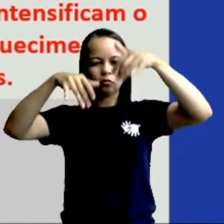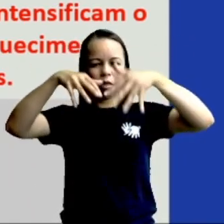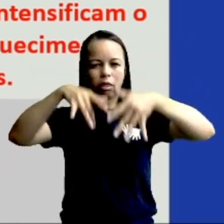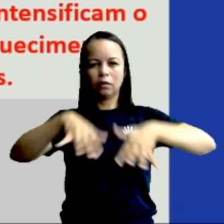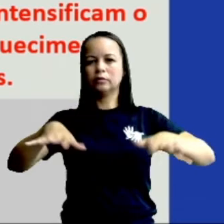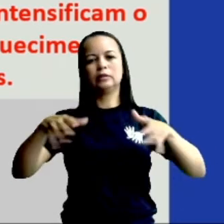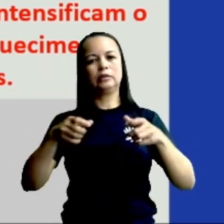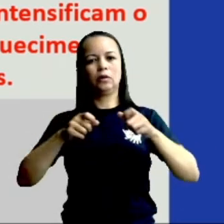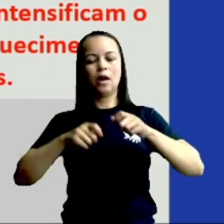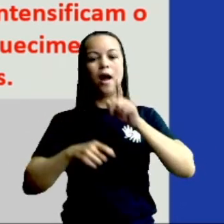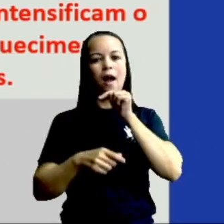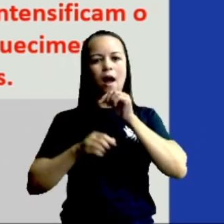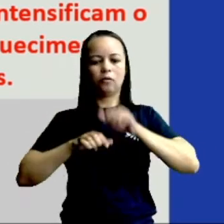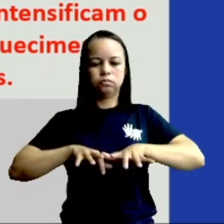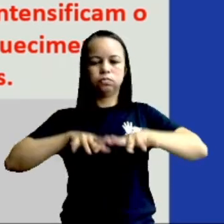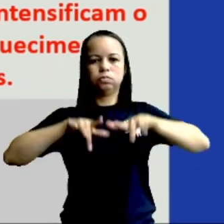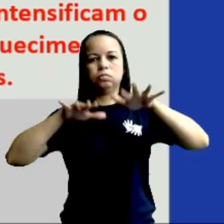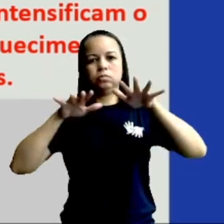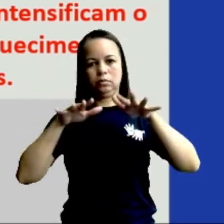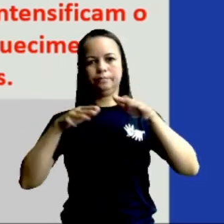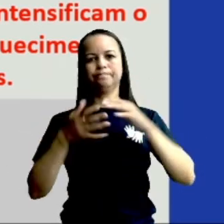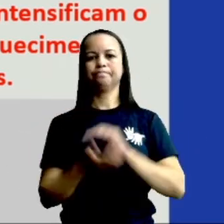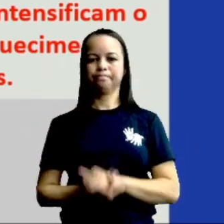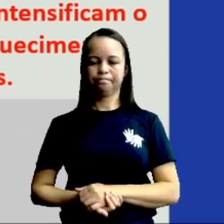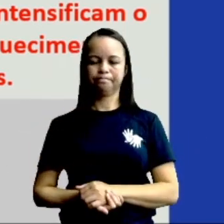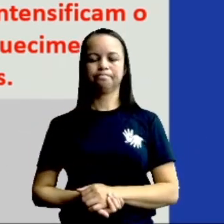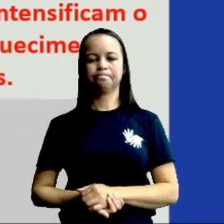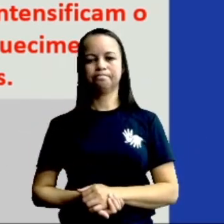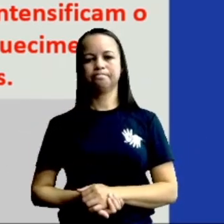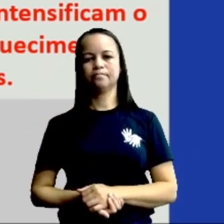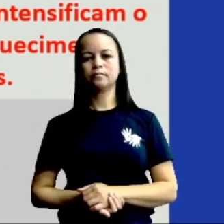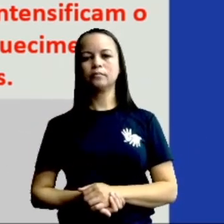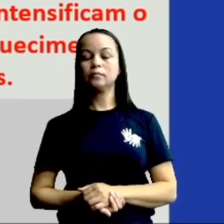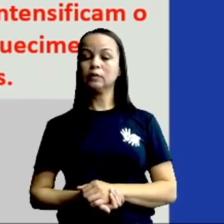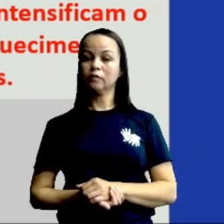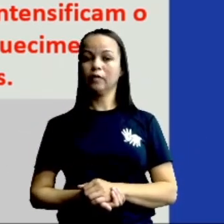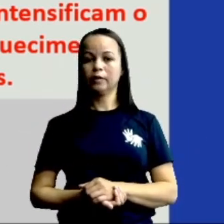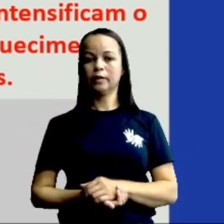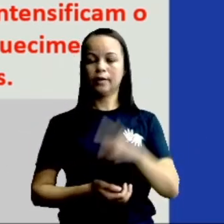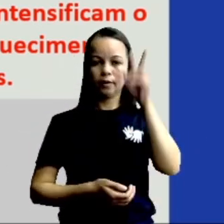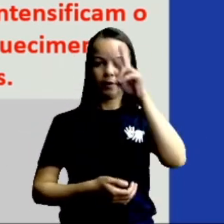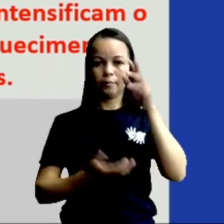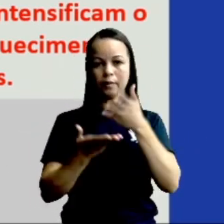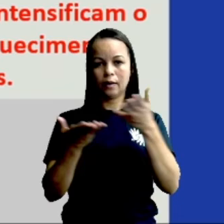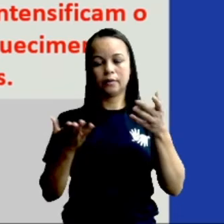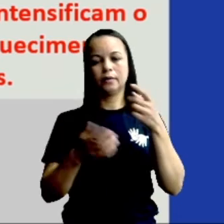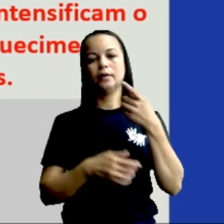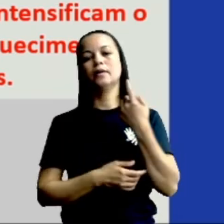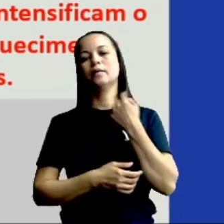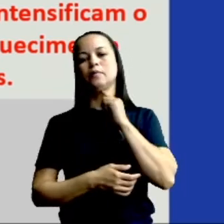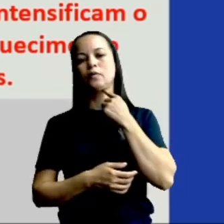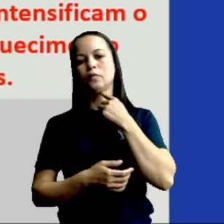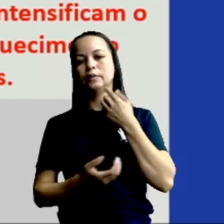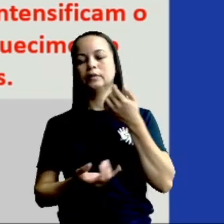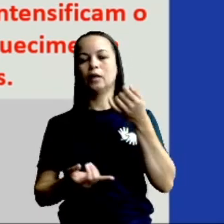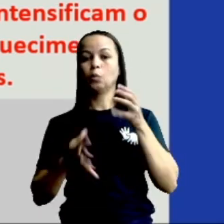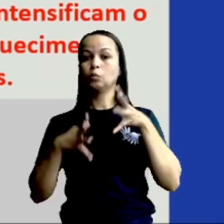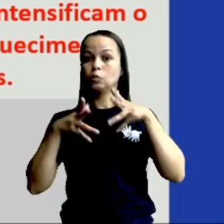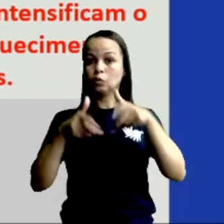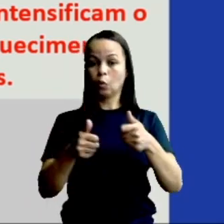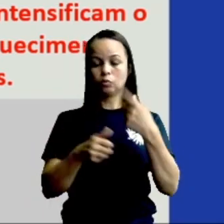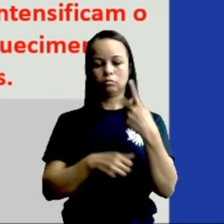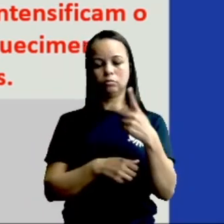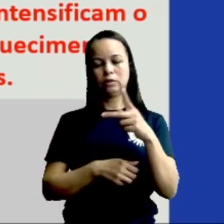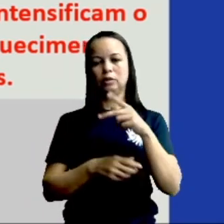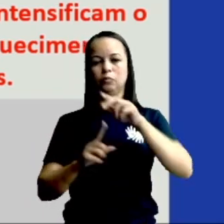Pense na agonia. Enfim, é isso, né? Então, vale salientar aí, ó, que a poluição, todo tipo de poluição, na